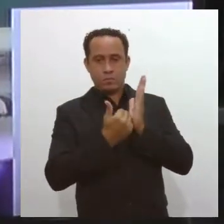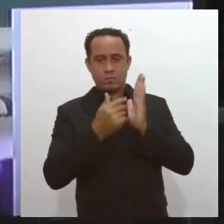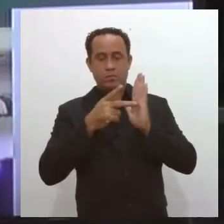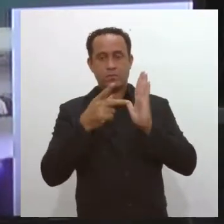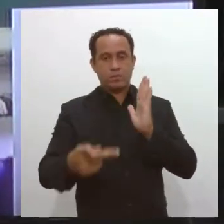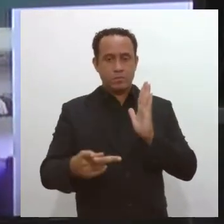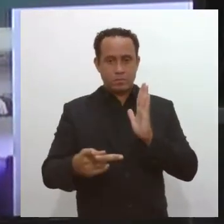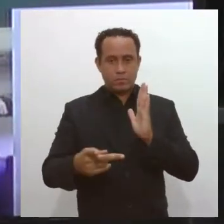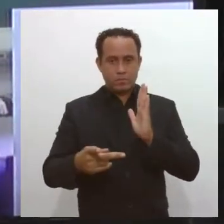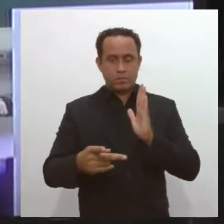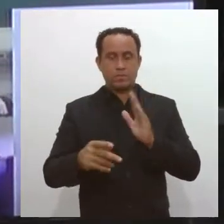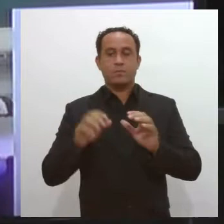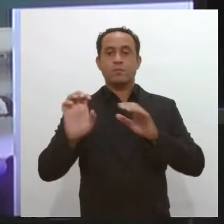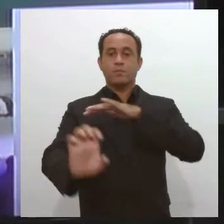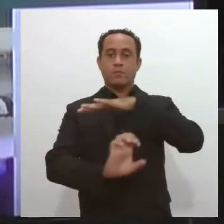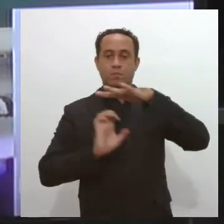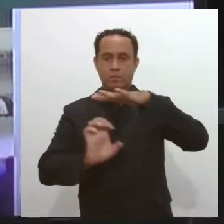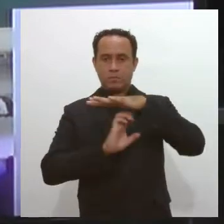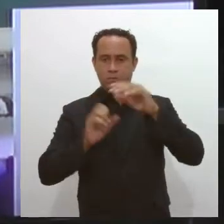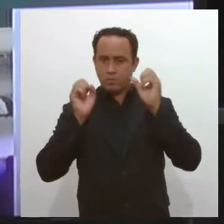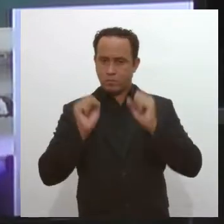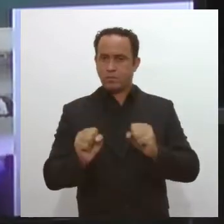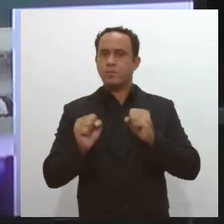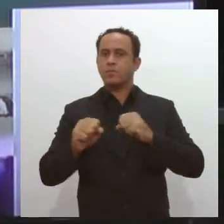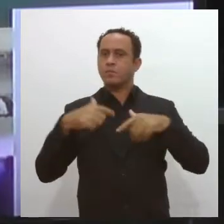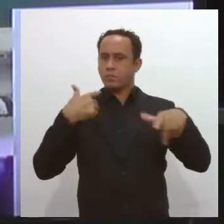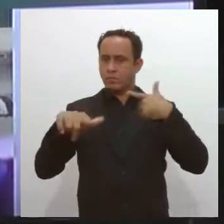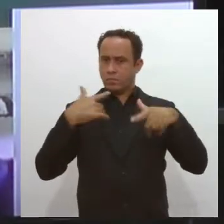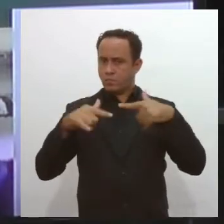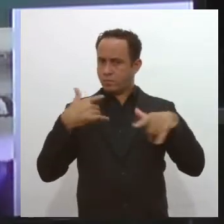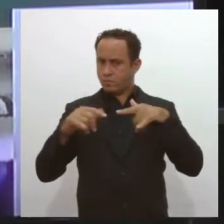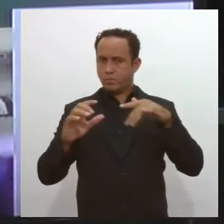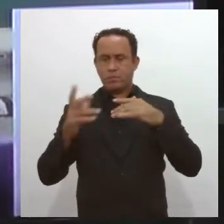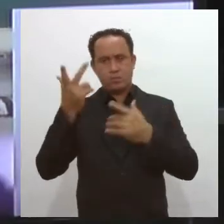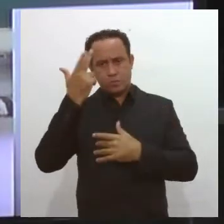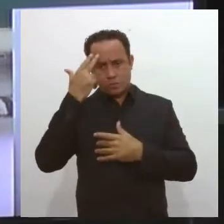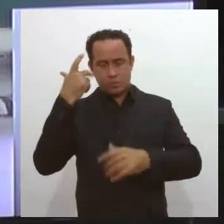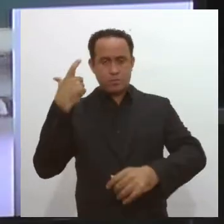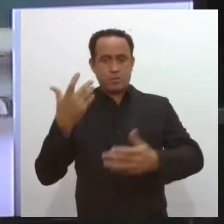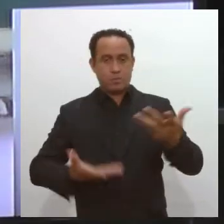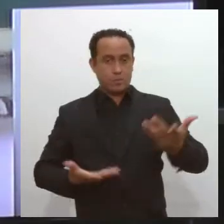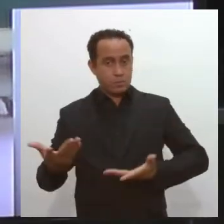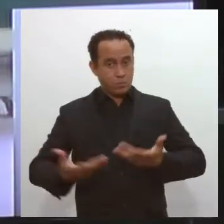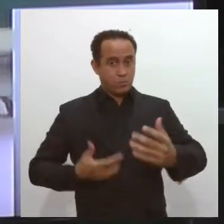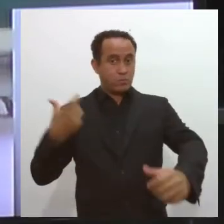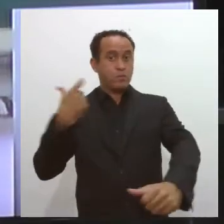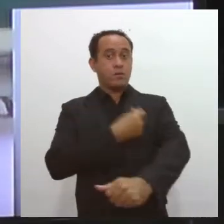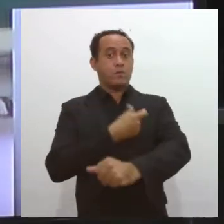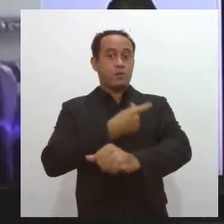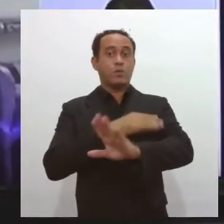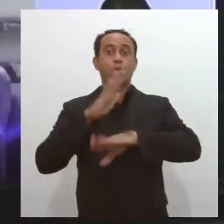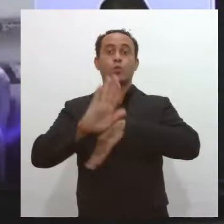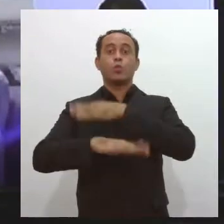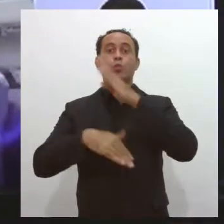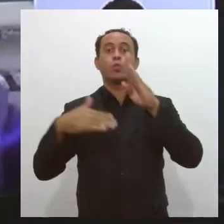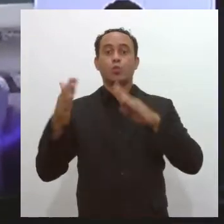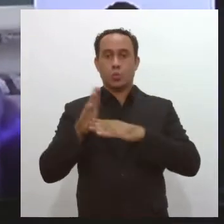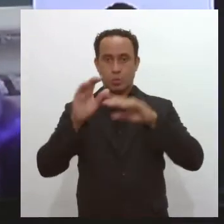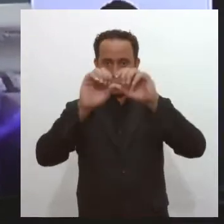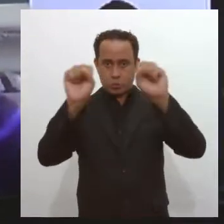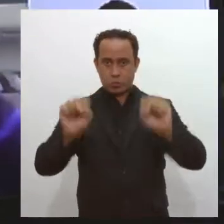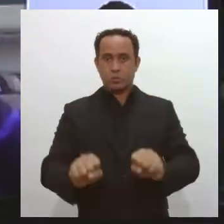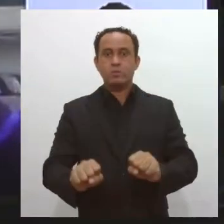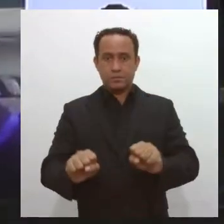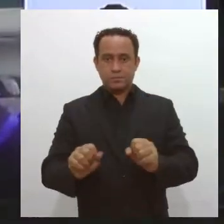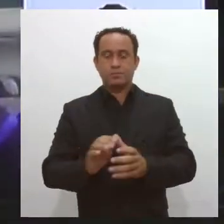deputado é que para que as empresas possam funcionar, todos os funcionários sejam vacinados. Para o parlamentar, ainda que as medidas